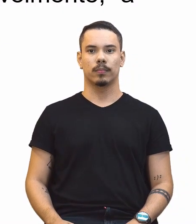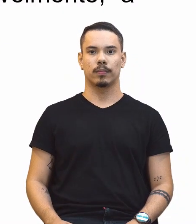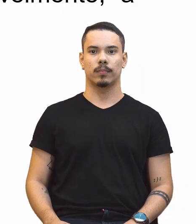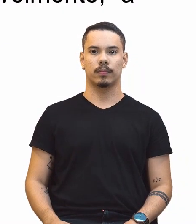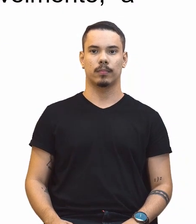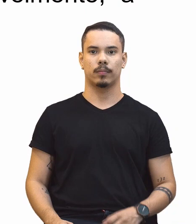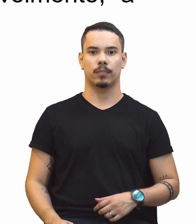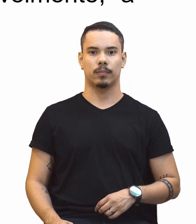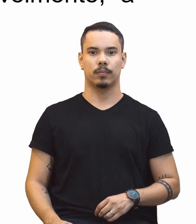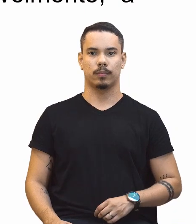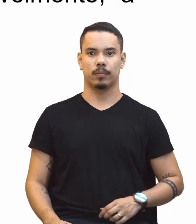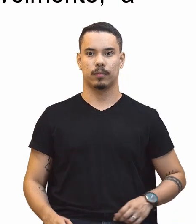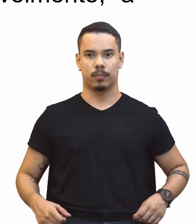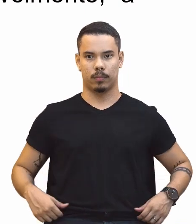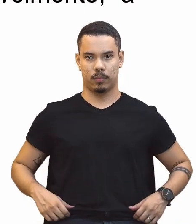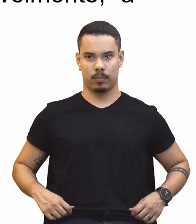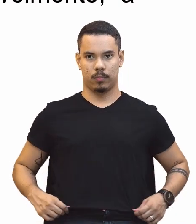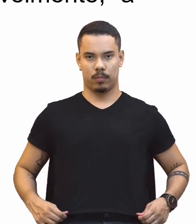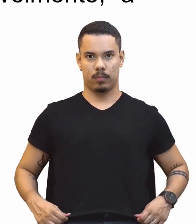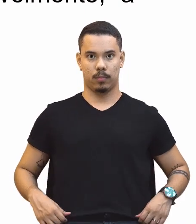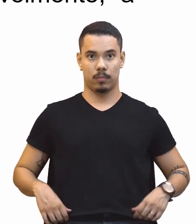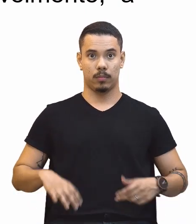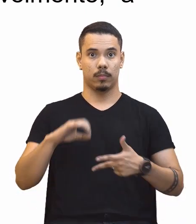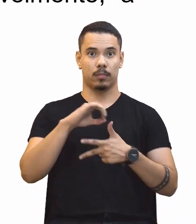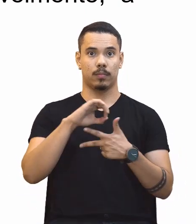Enem de 2012, olha só.